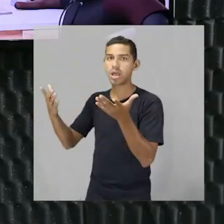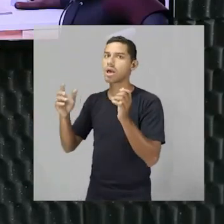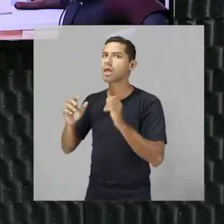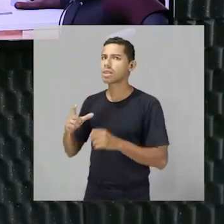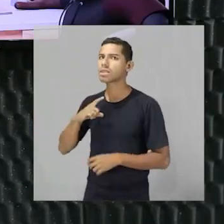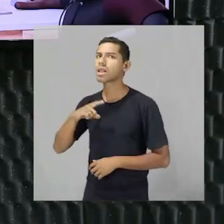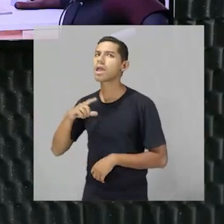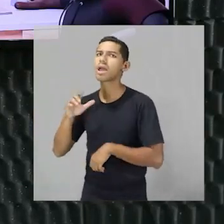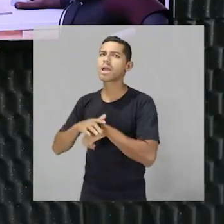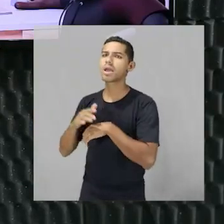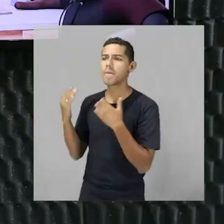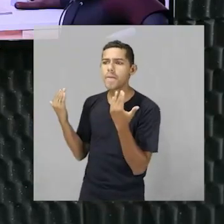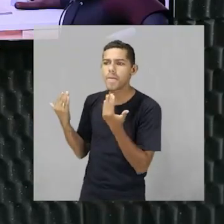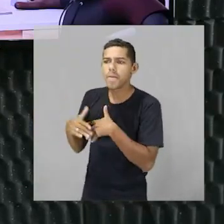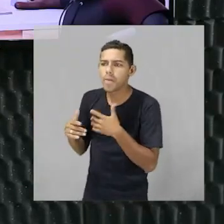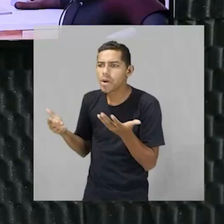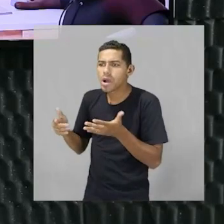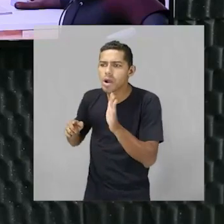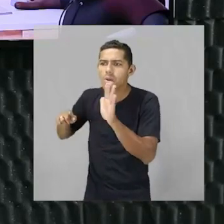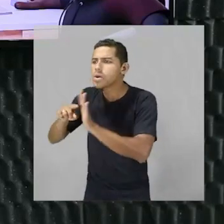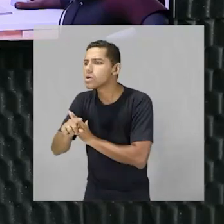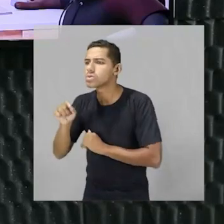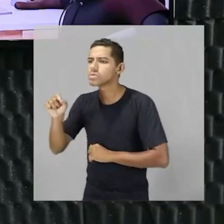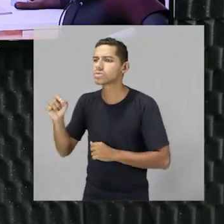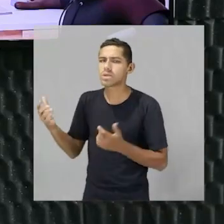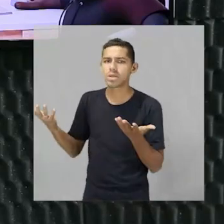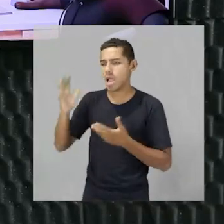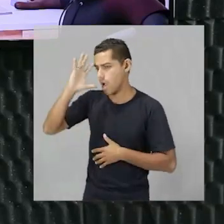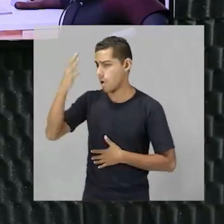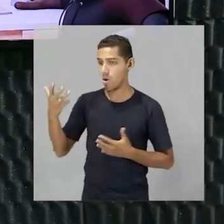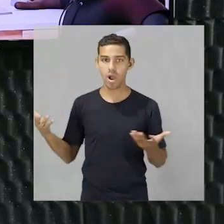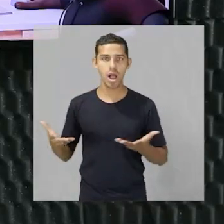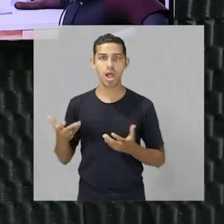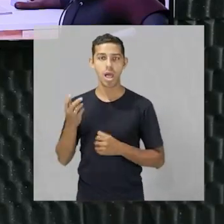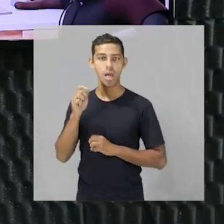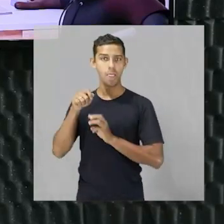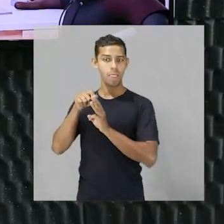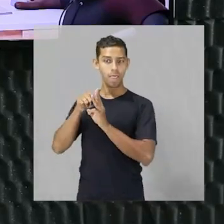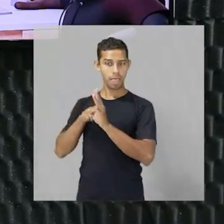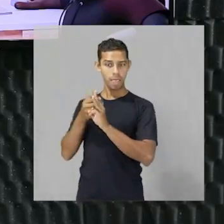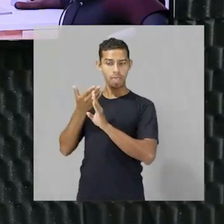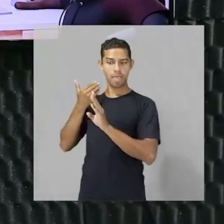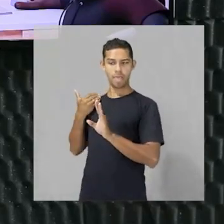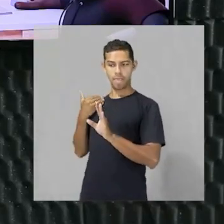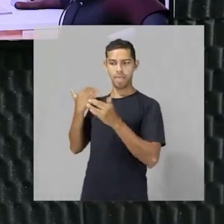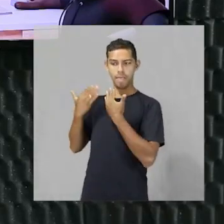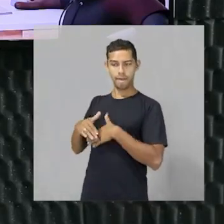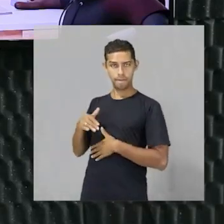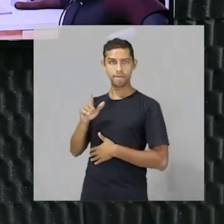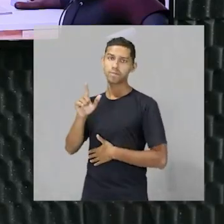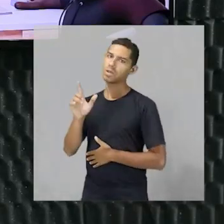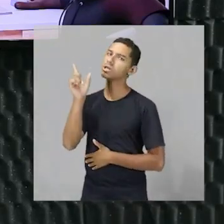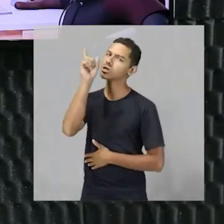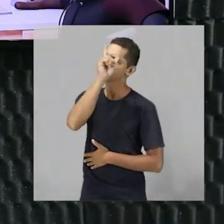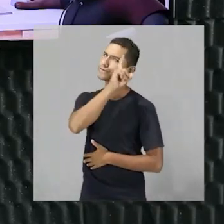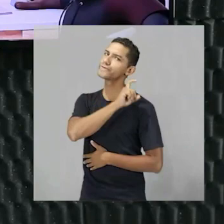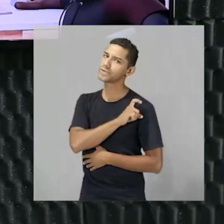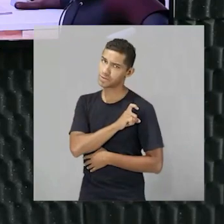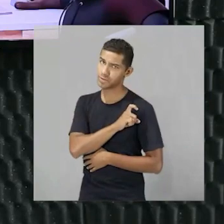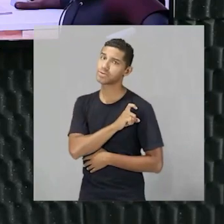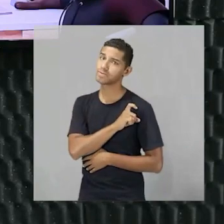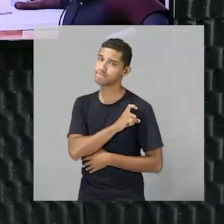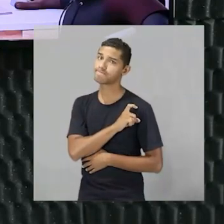por exemplo, questões muito recentes que aconteceram, por exemplo, há 3 meses antes da prova? Muito dificilmente,